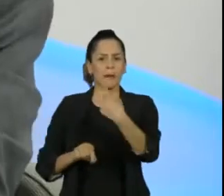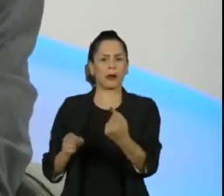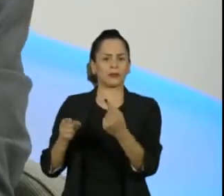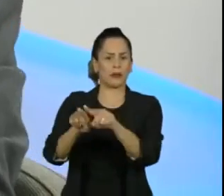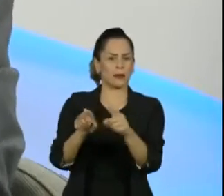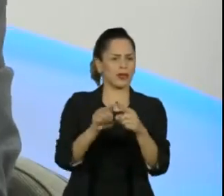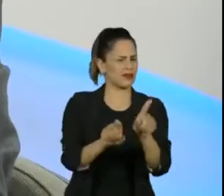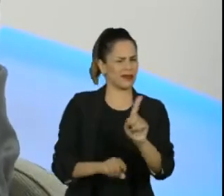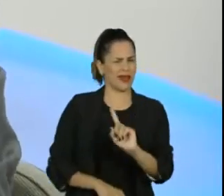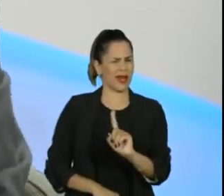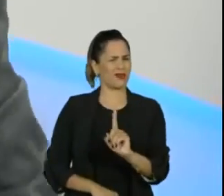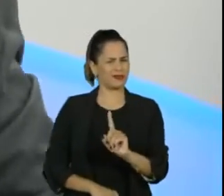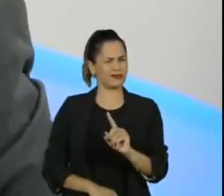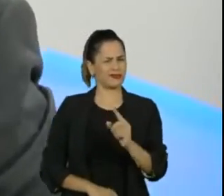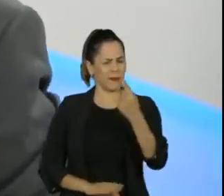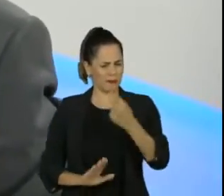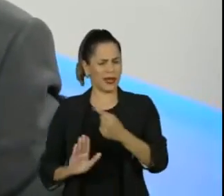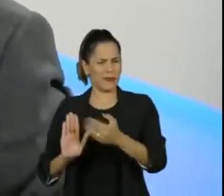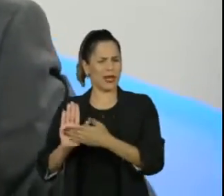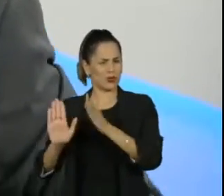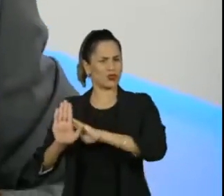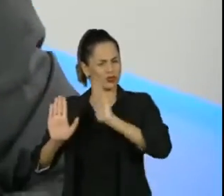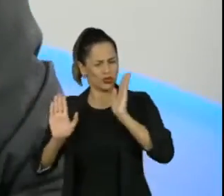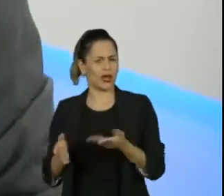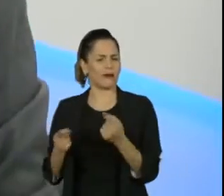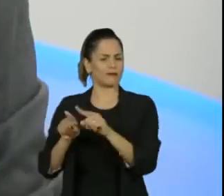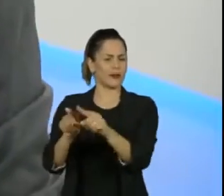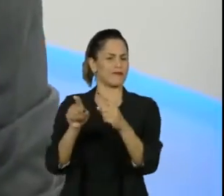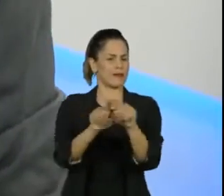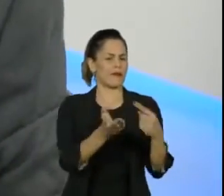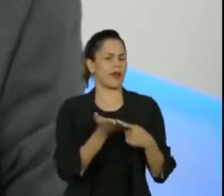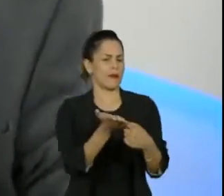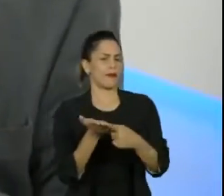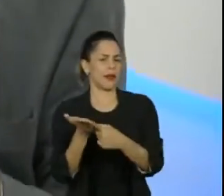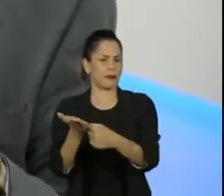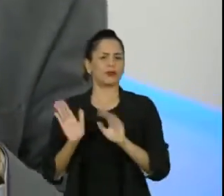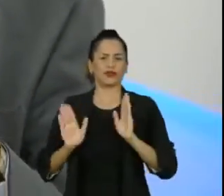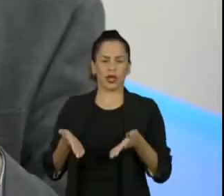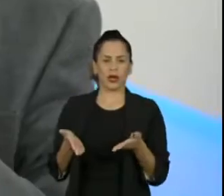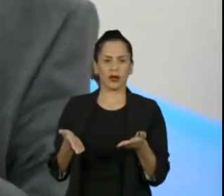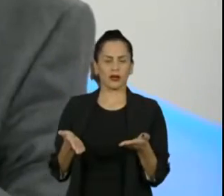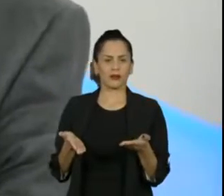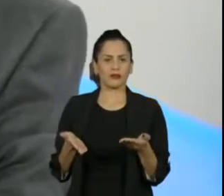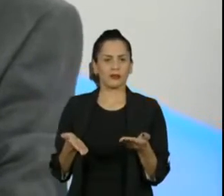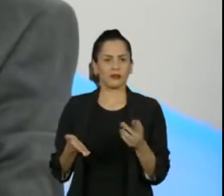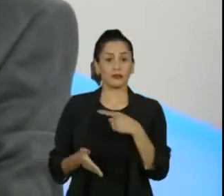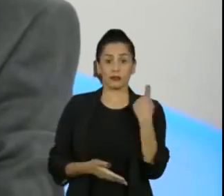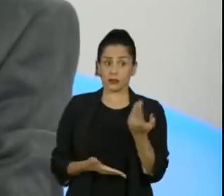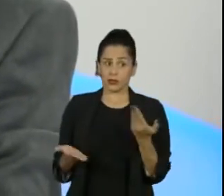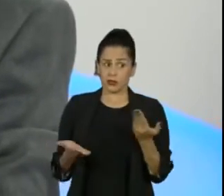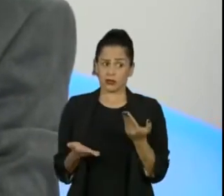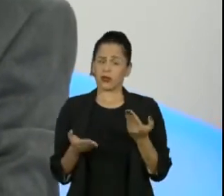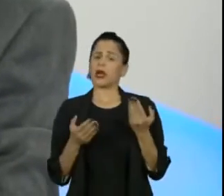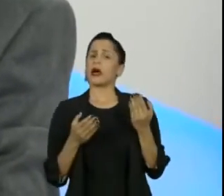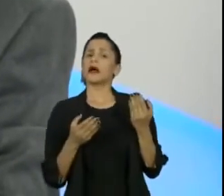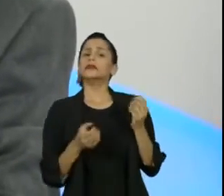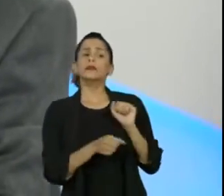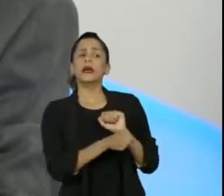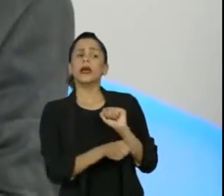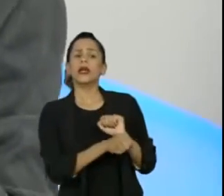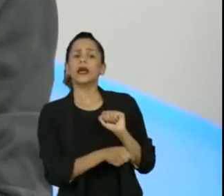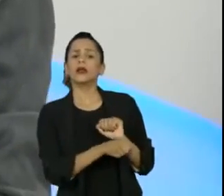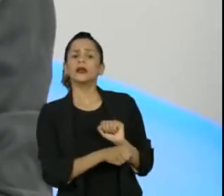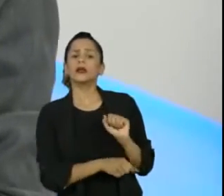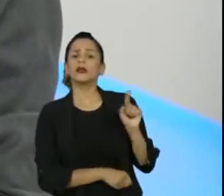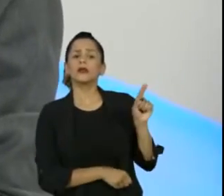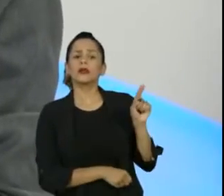tem 2 anos aí que o governo federal tem que fazer uma entrega para a população. Nós estamos esperando uma entrega, né? E